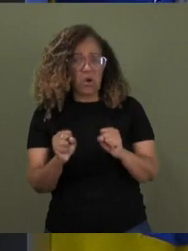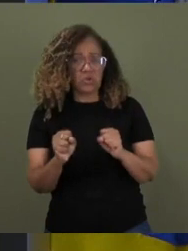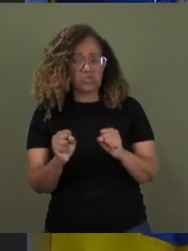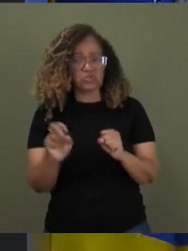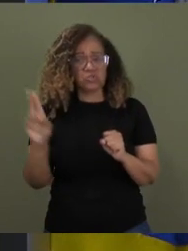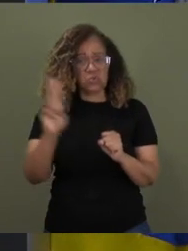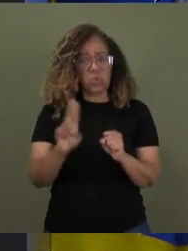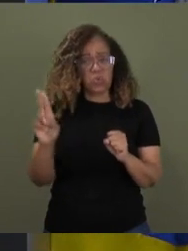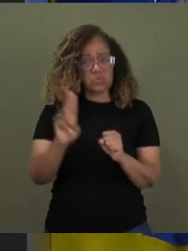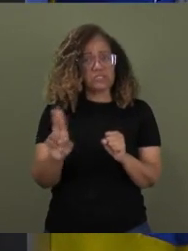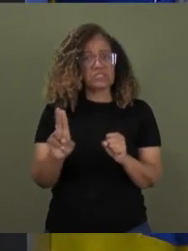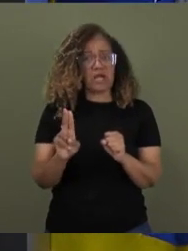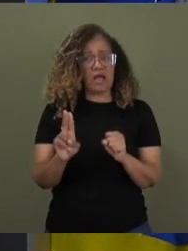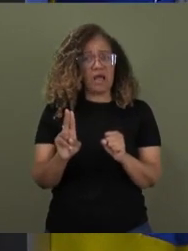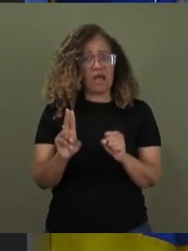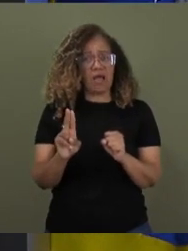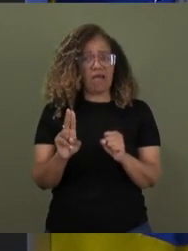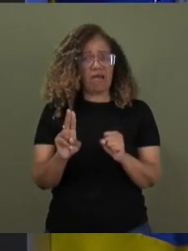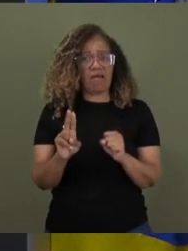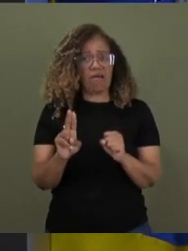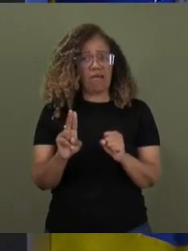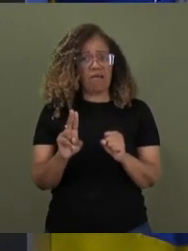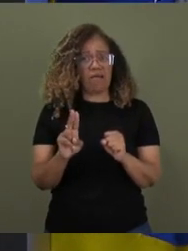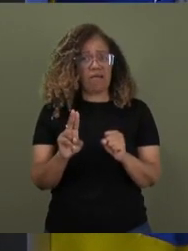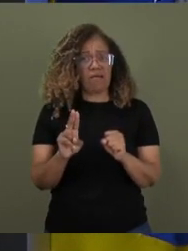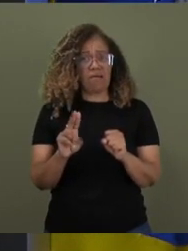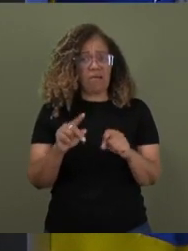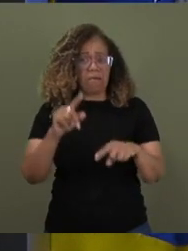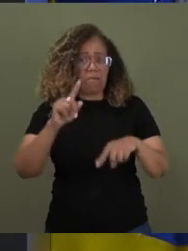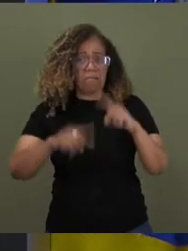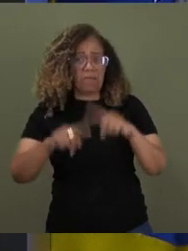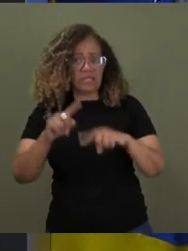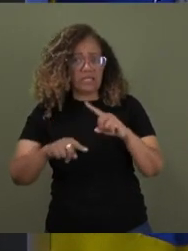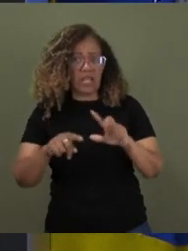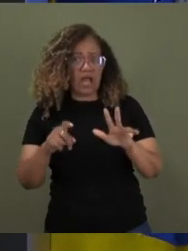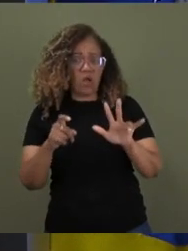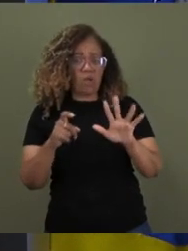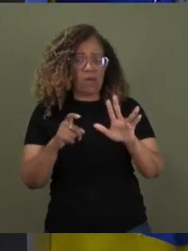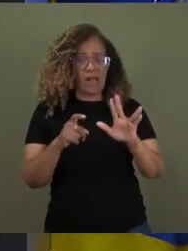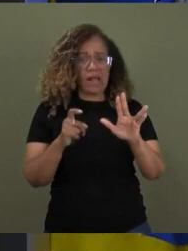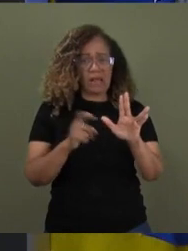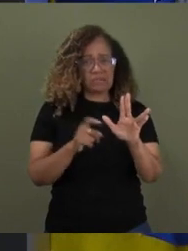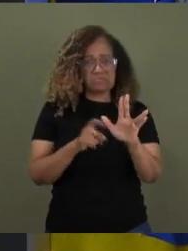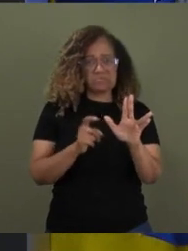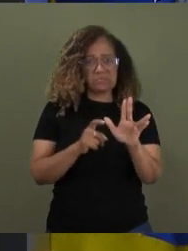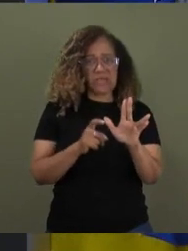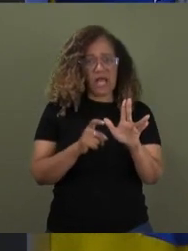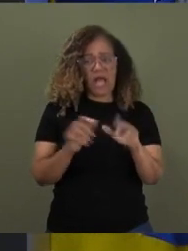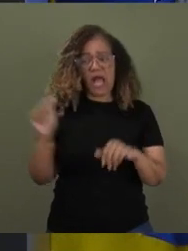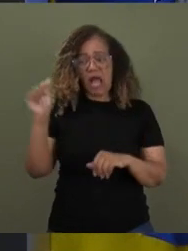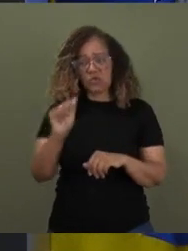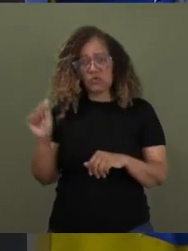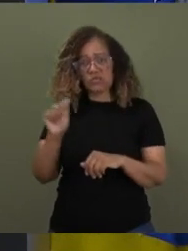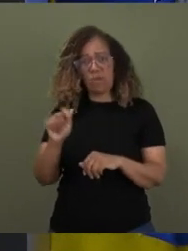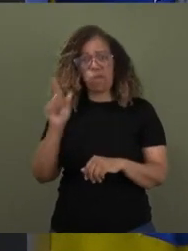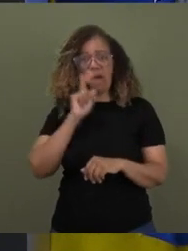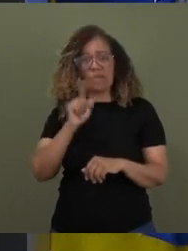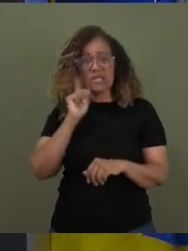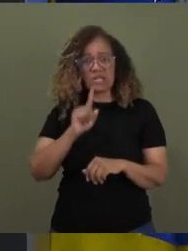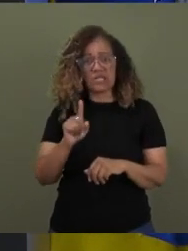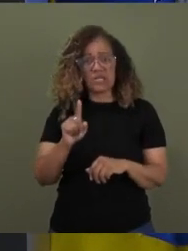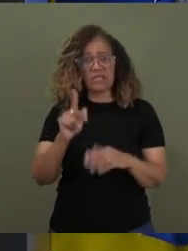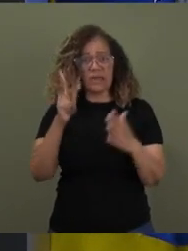compassivo dos derivados canabinoides. A Associação Americana de Psiquiatria,